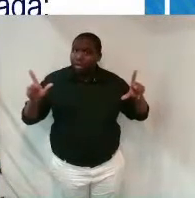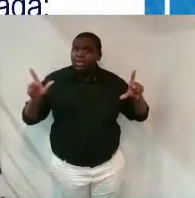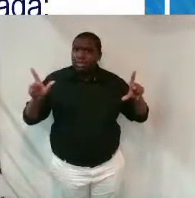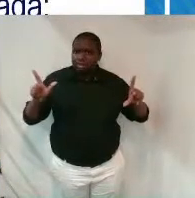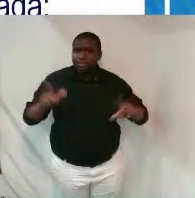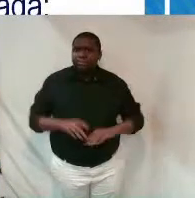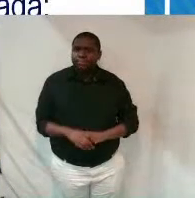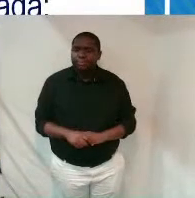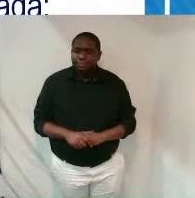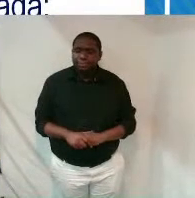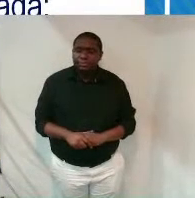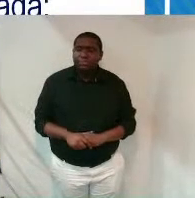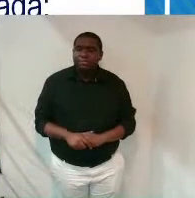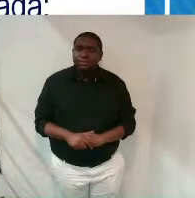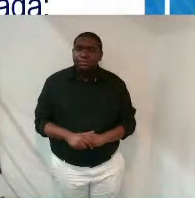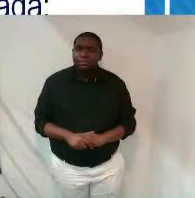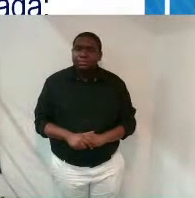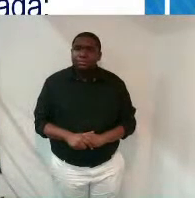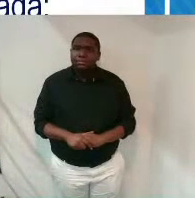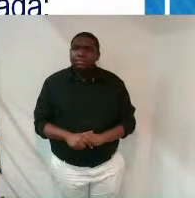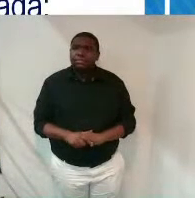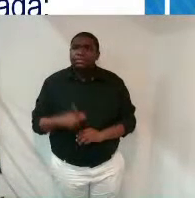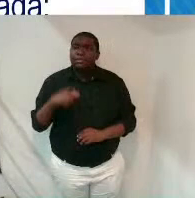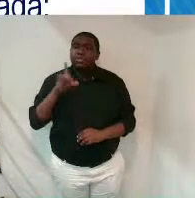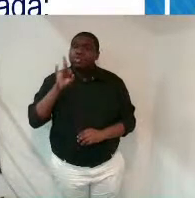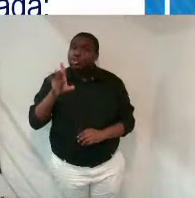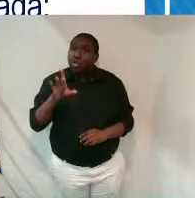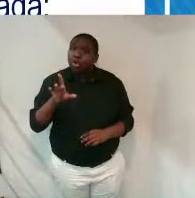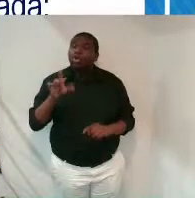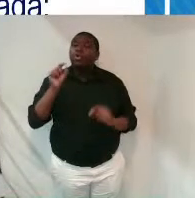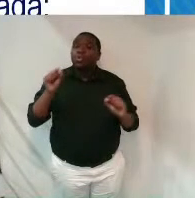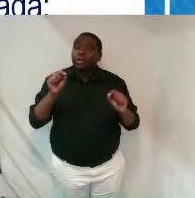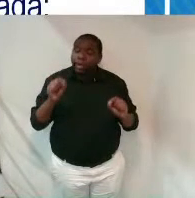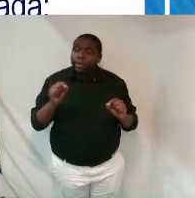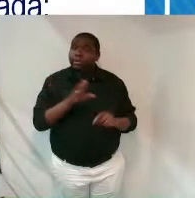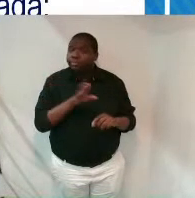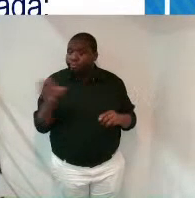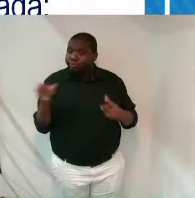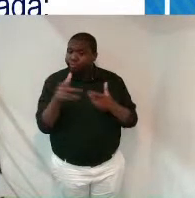e rejeitos e mandemos somente para os aterros sanitários aquilo que for